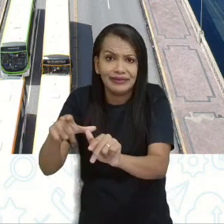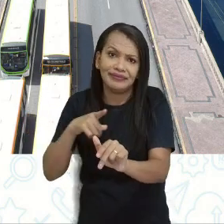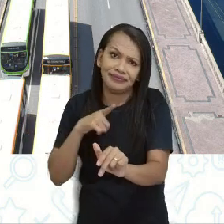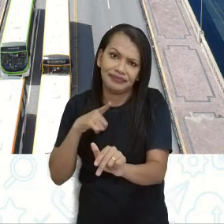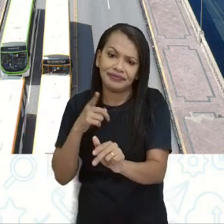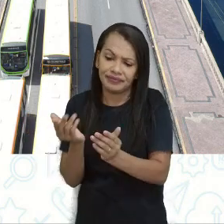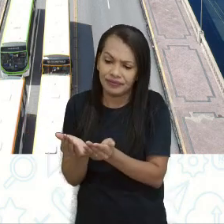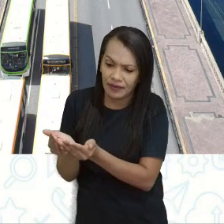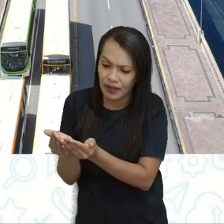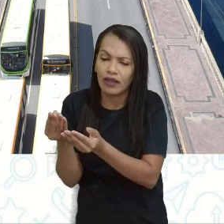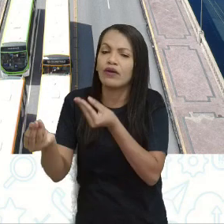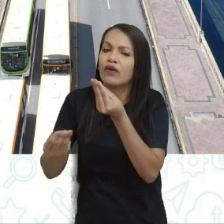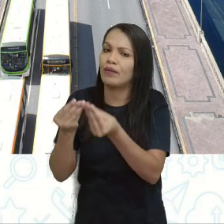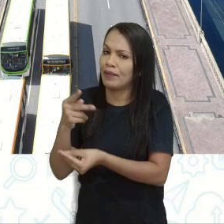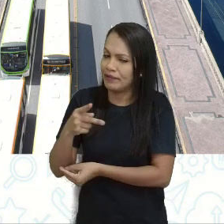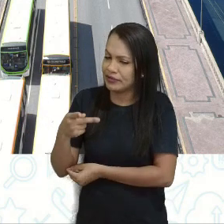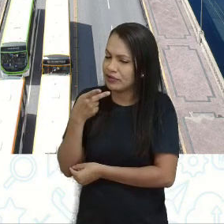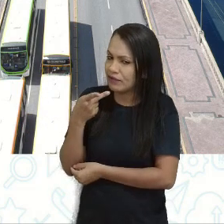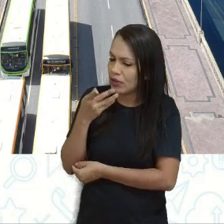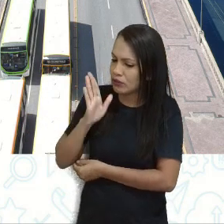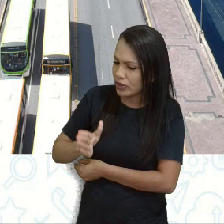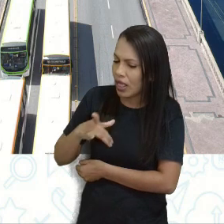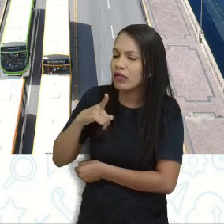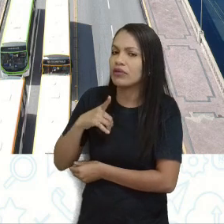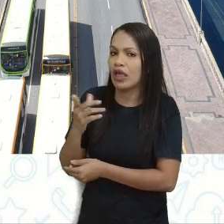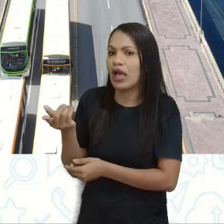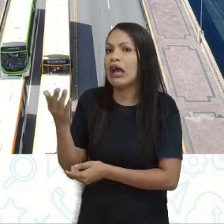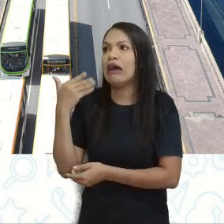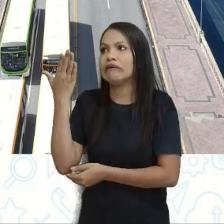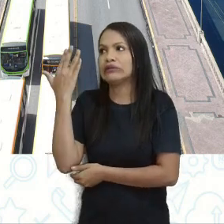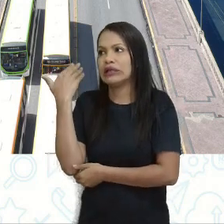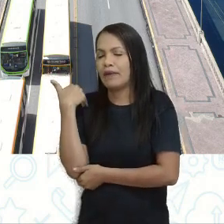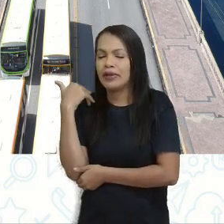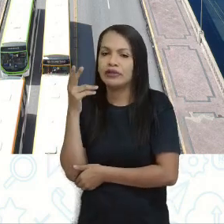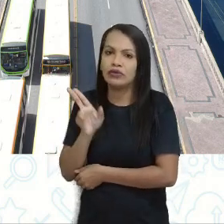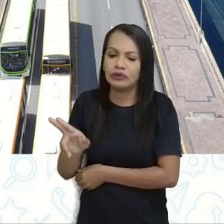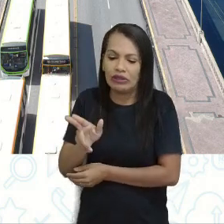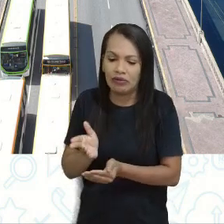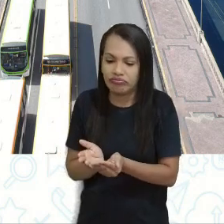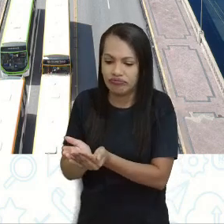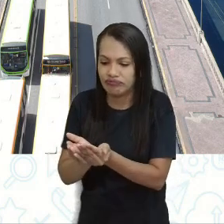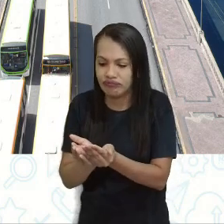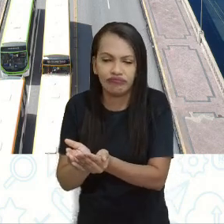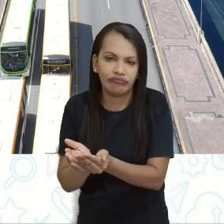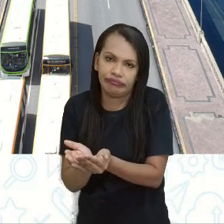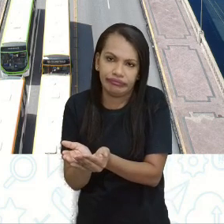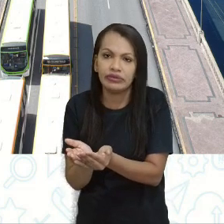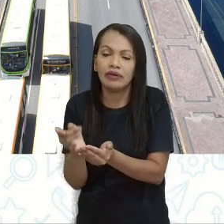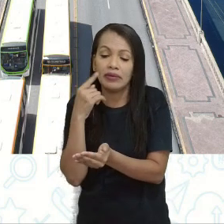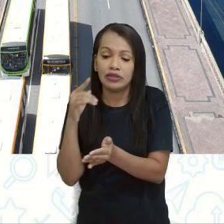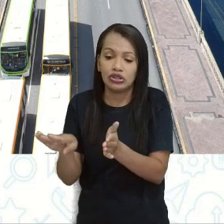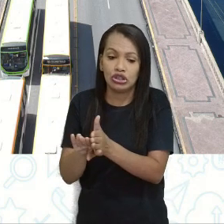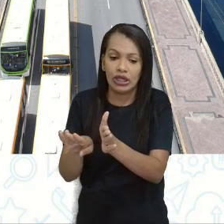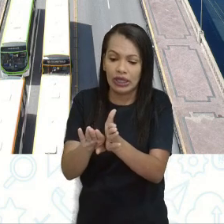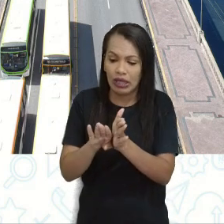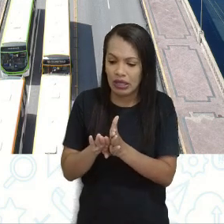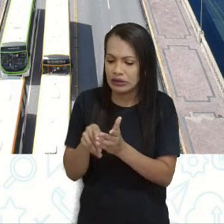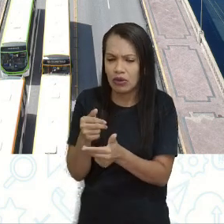né? Como a professora Cláudia colocou, que serviu, né, aí para várias embarcações para que chegassem, né?